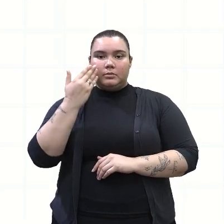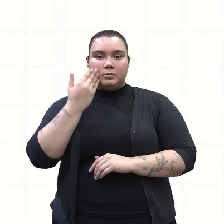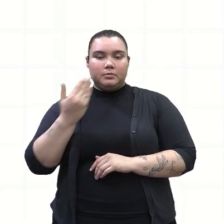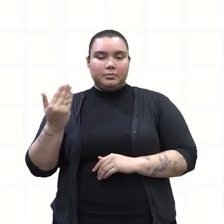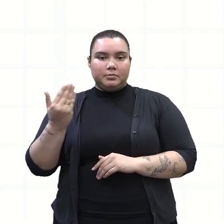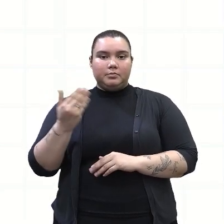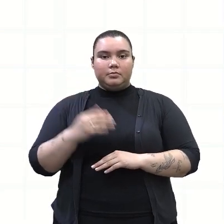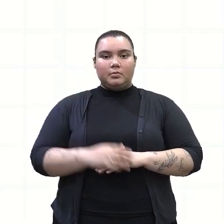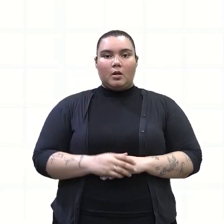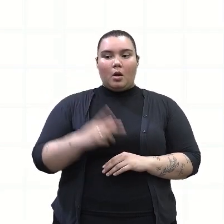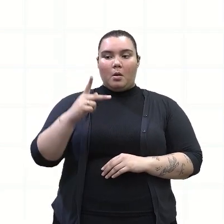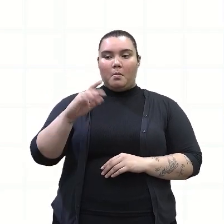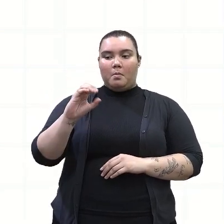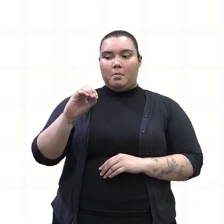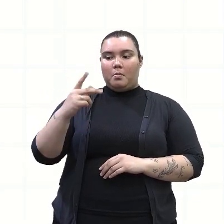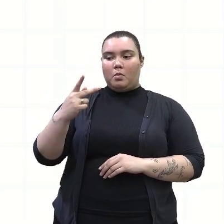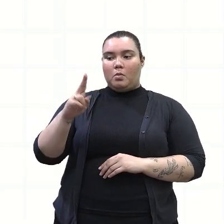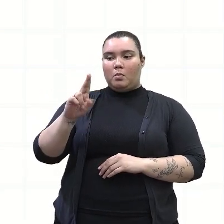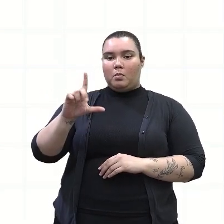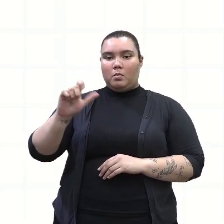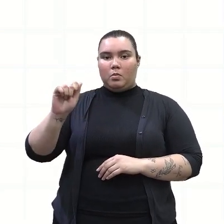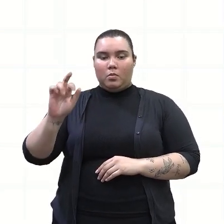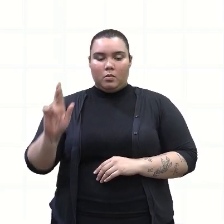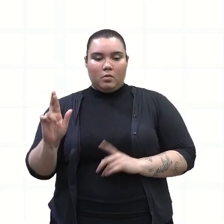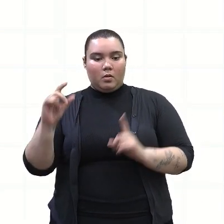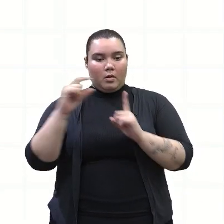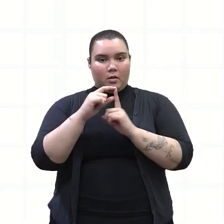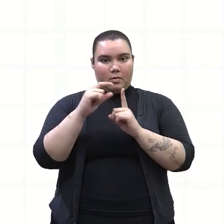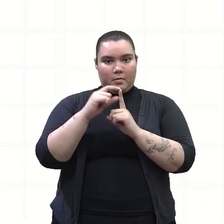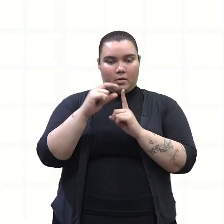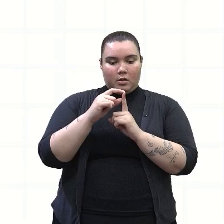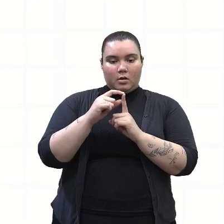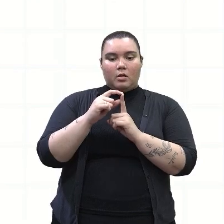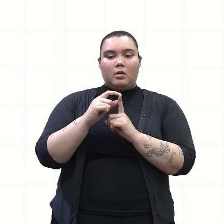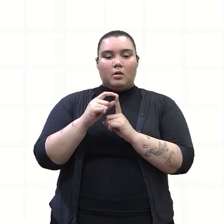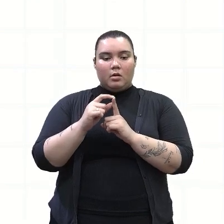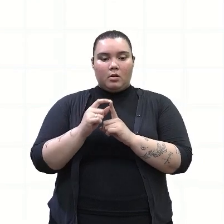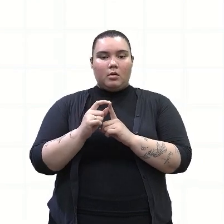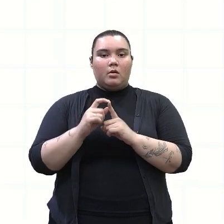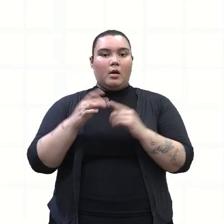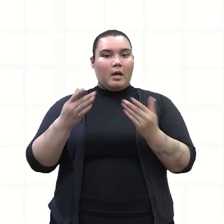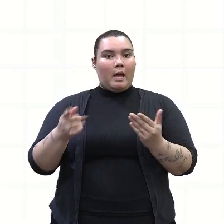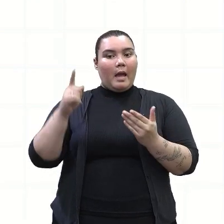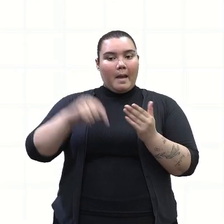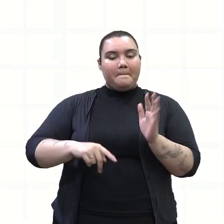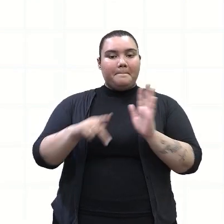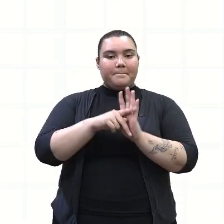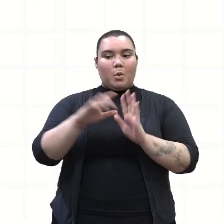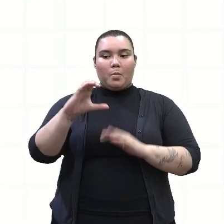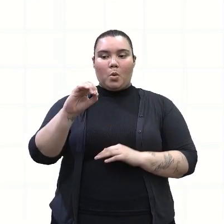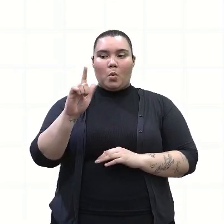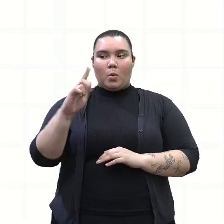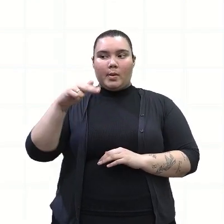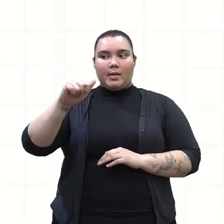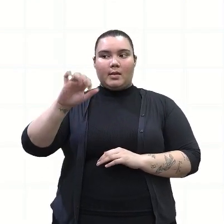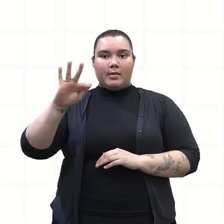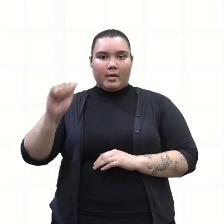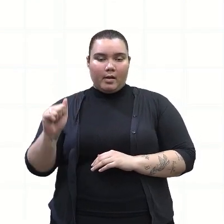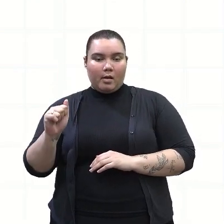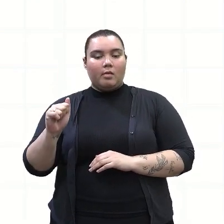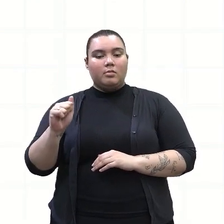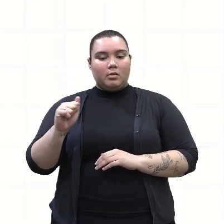popular. Popular. A palavra popular é super cognata, hein?